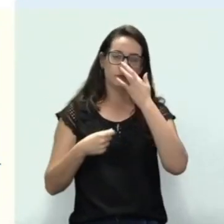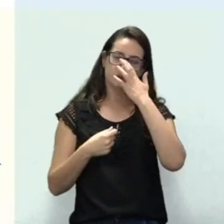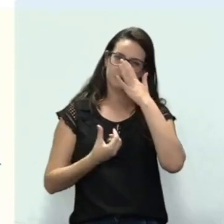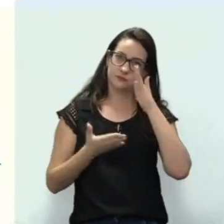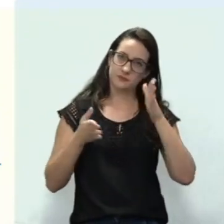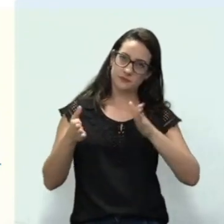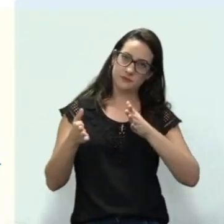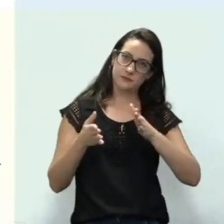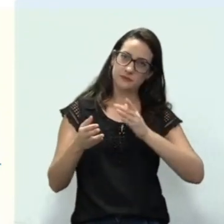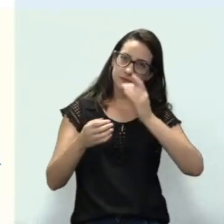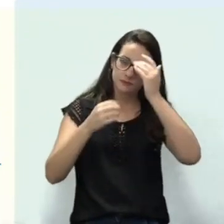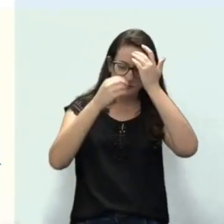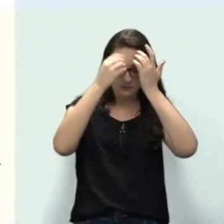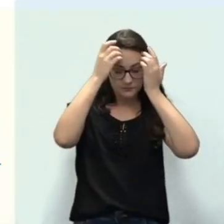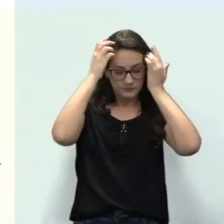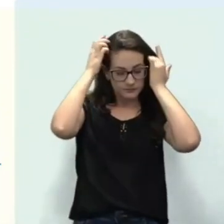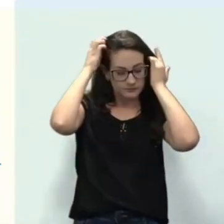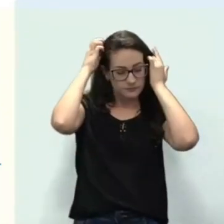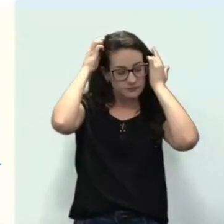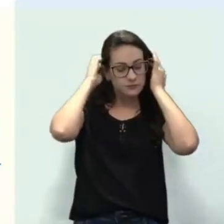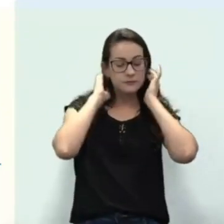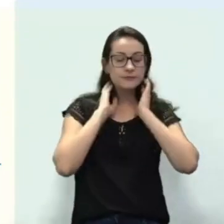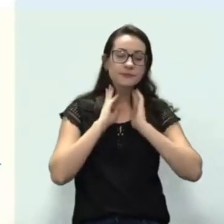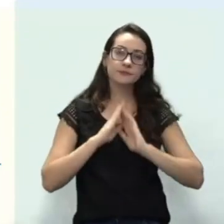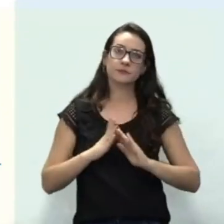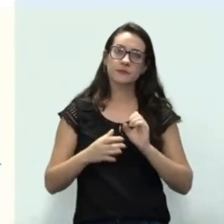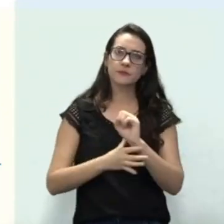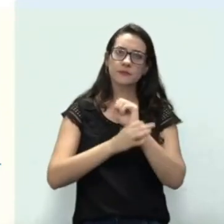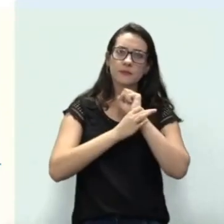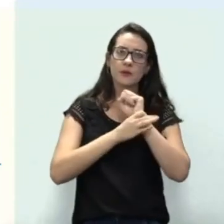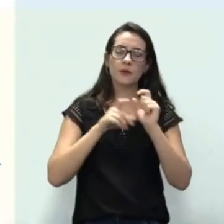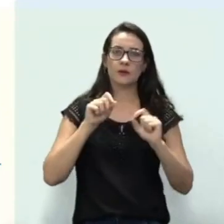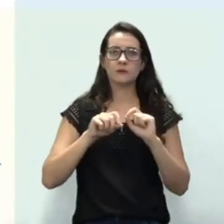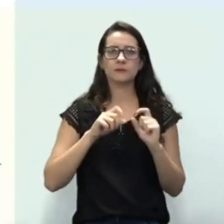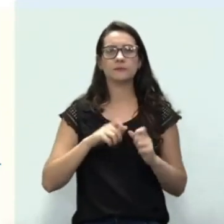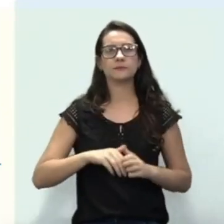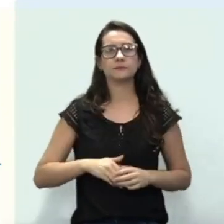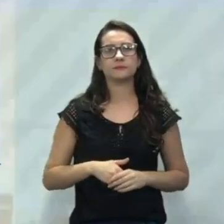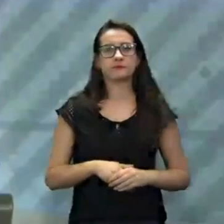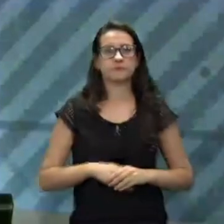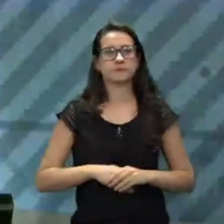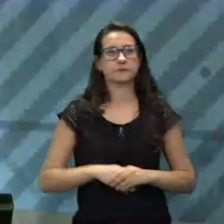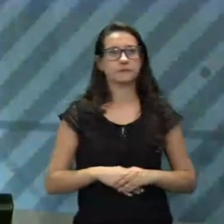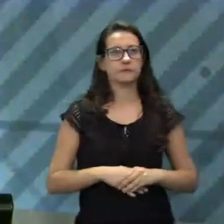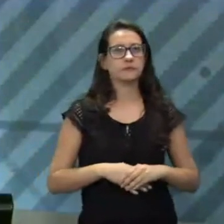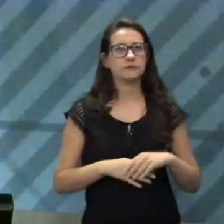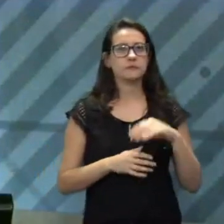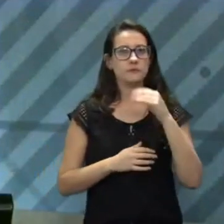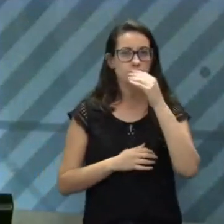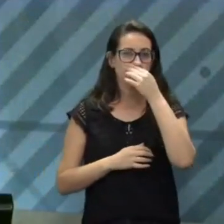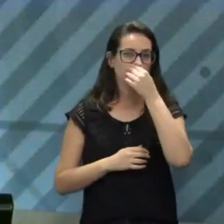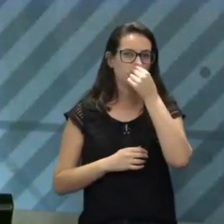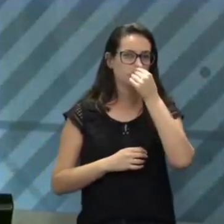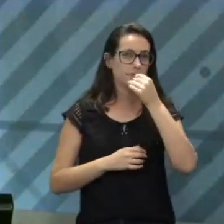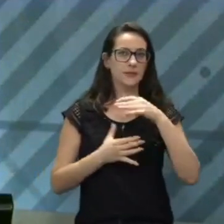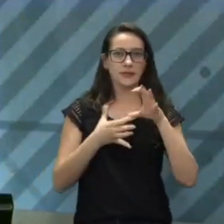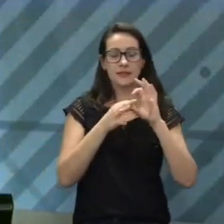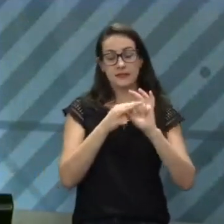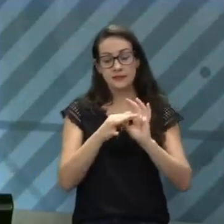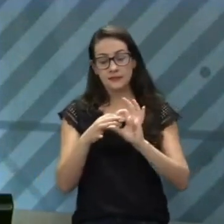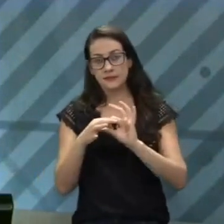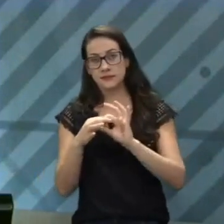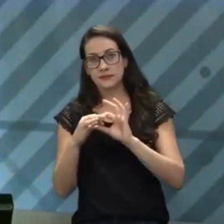as barras. Então, isso garante que essa emenda não